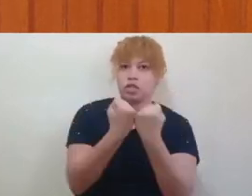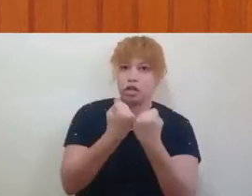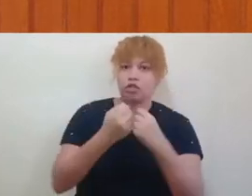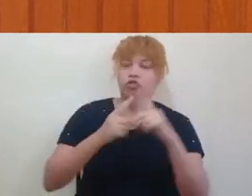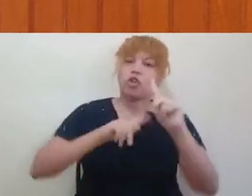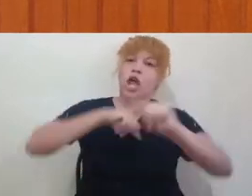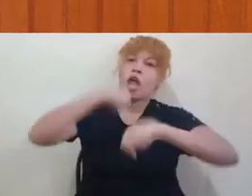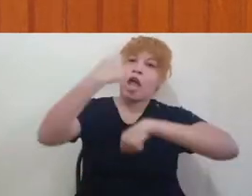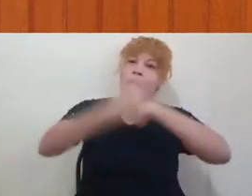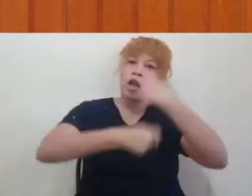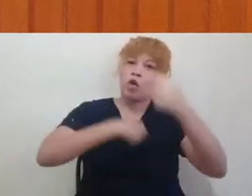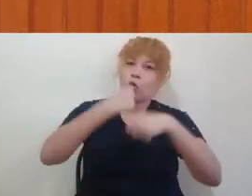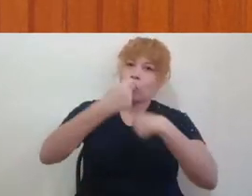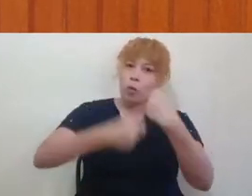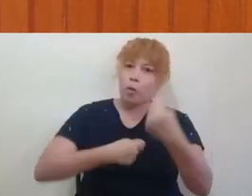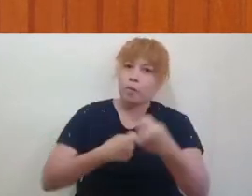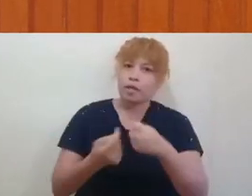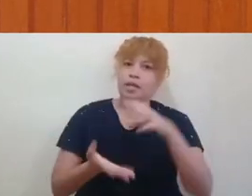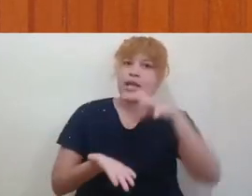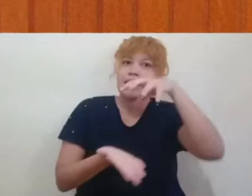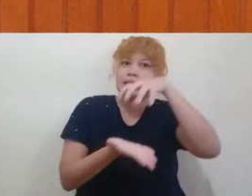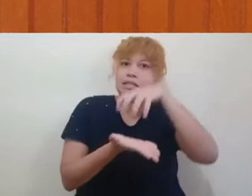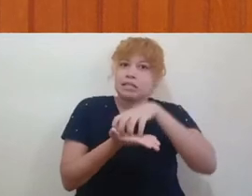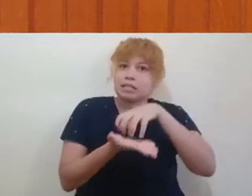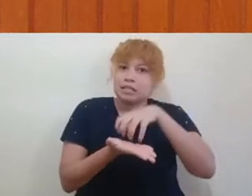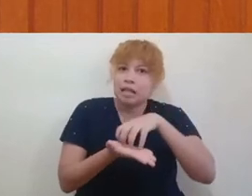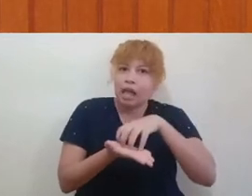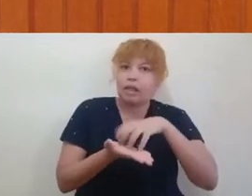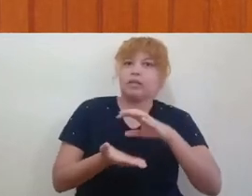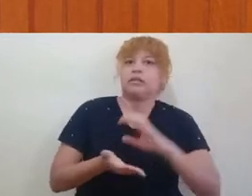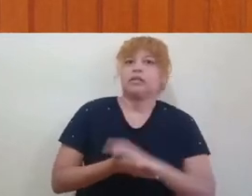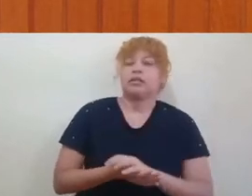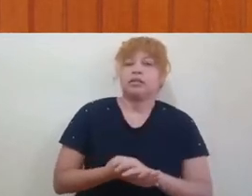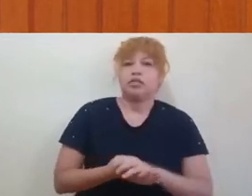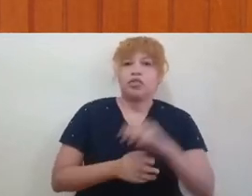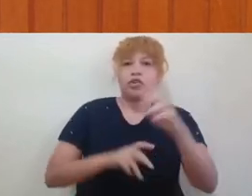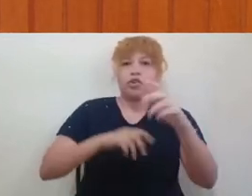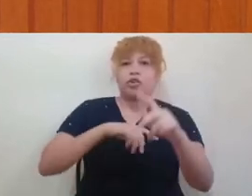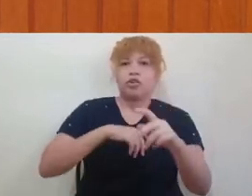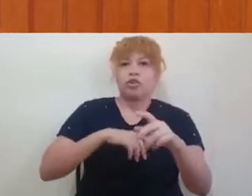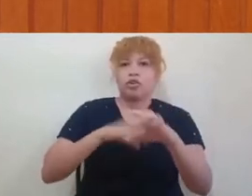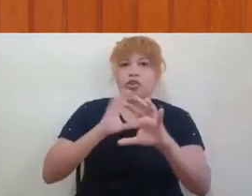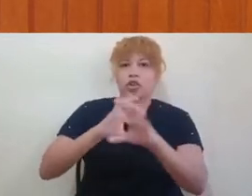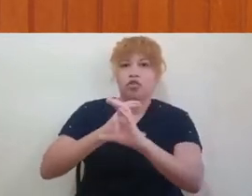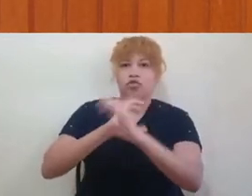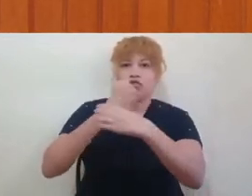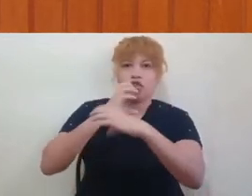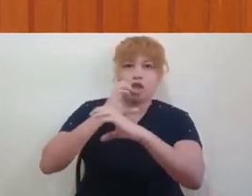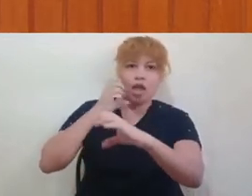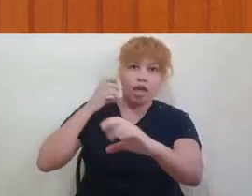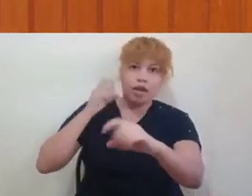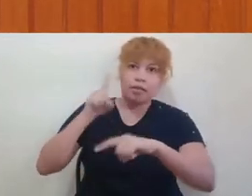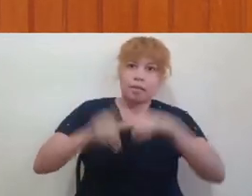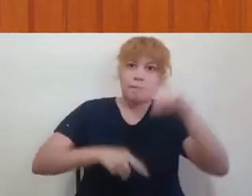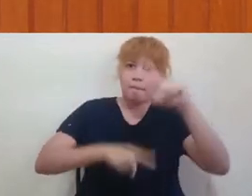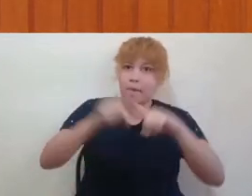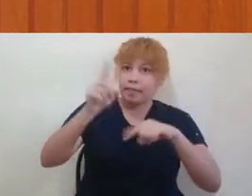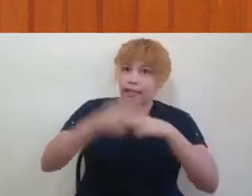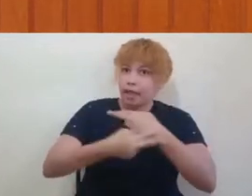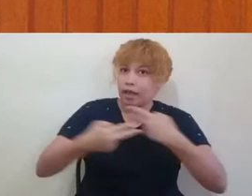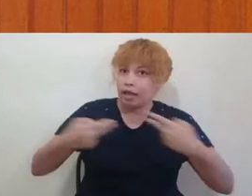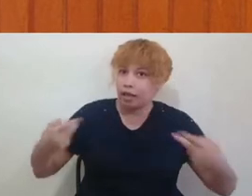Informação, UAEDETEC, Sistemas de Informação, UASTE, Zootecnia, SEDE,